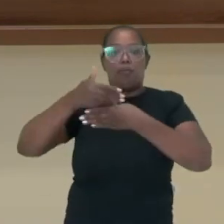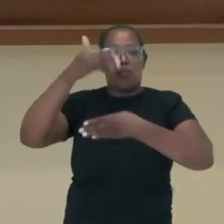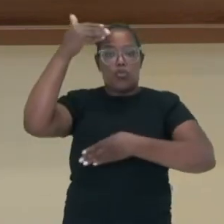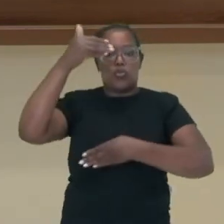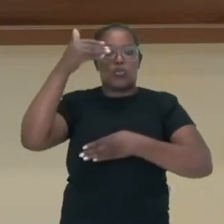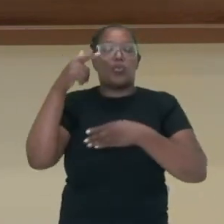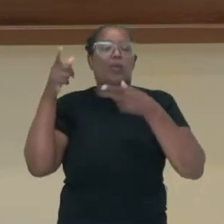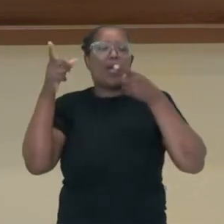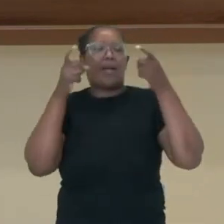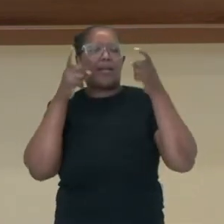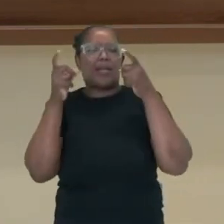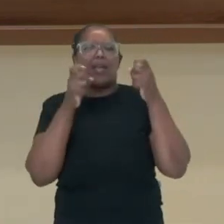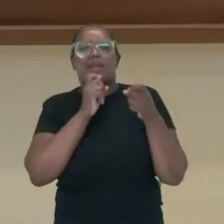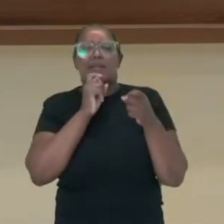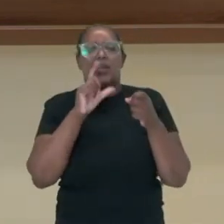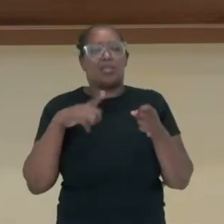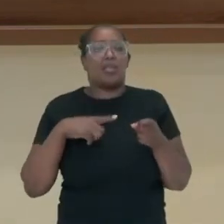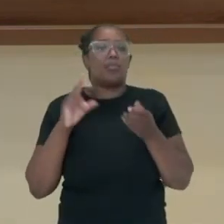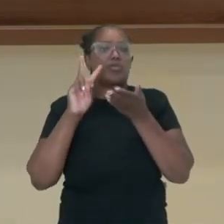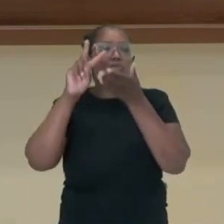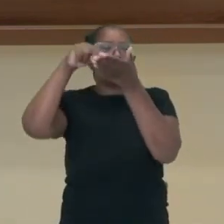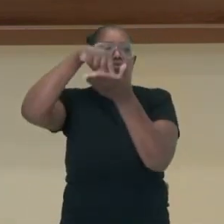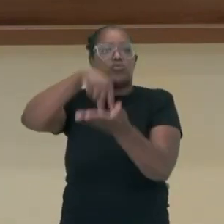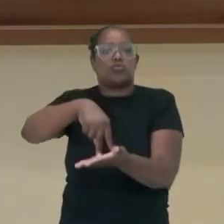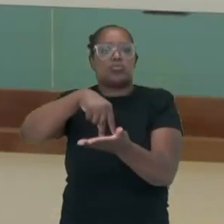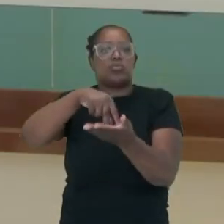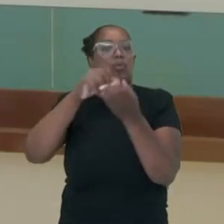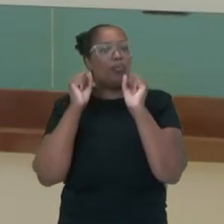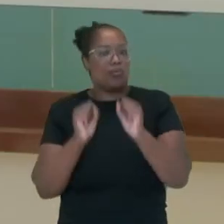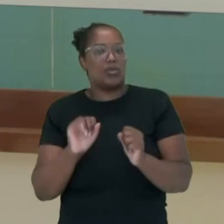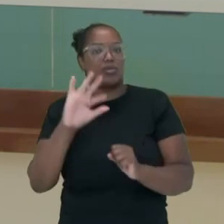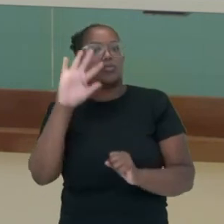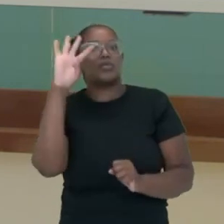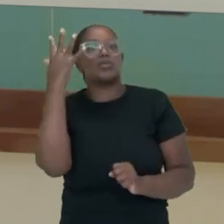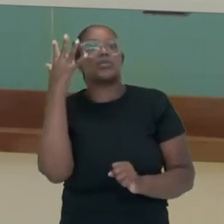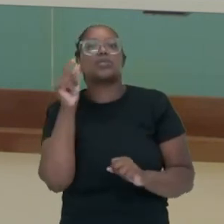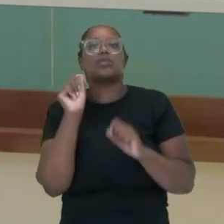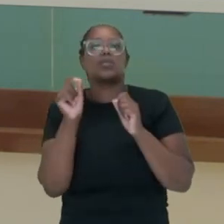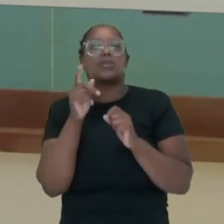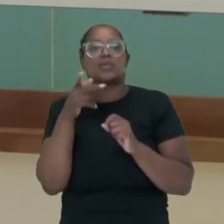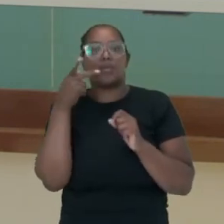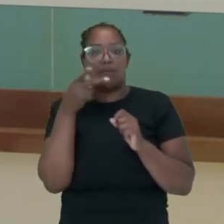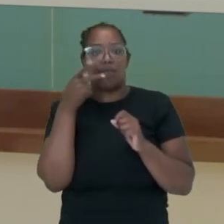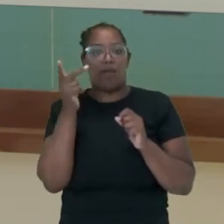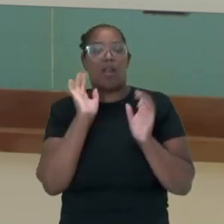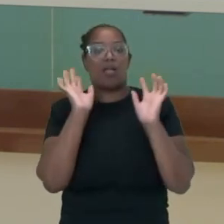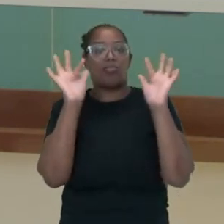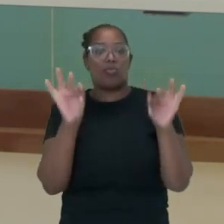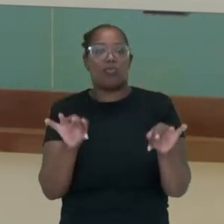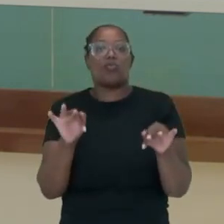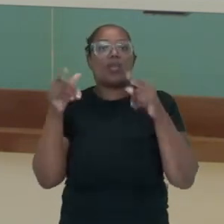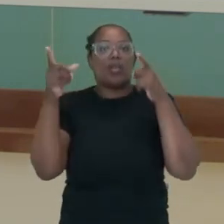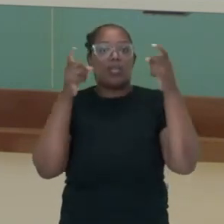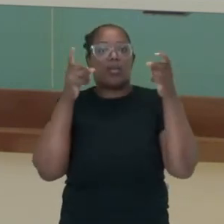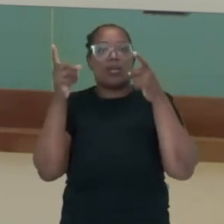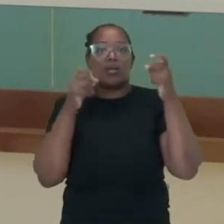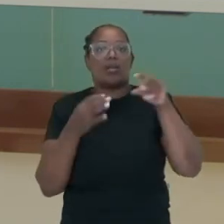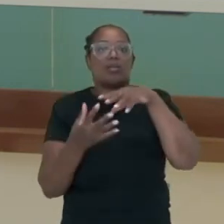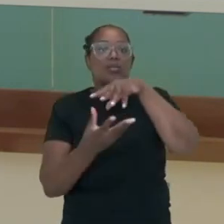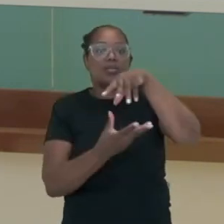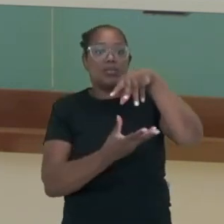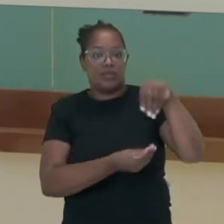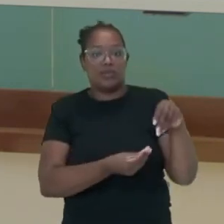nós temos como ele um alicerce que pode dar conta de quando você fala do fim da Guerra Fria, que é exatamente